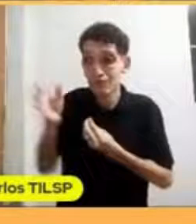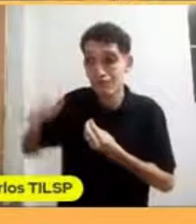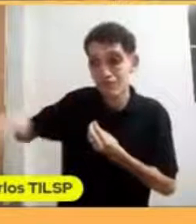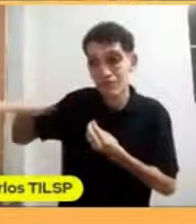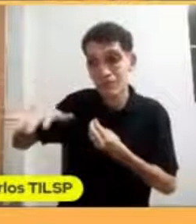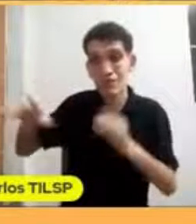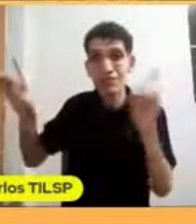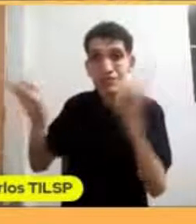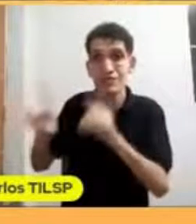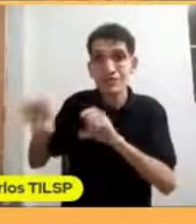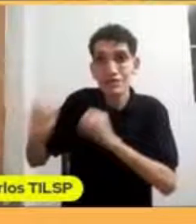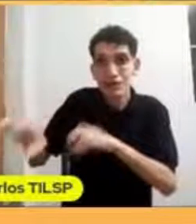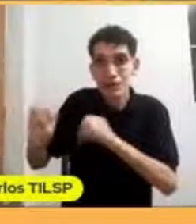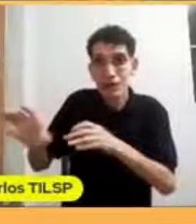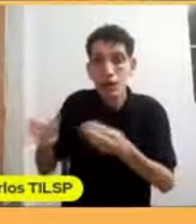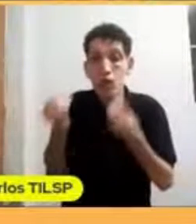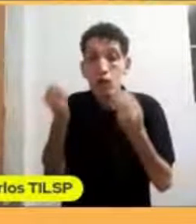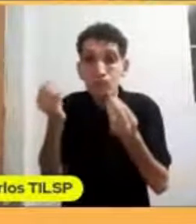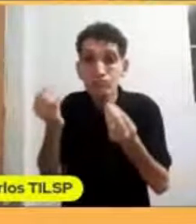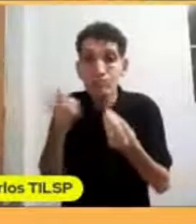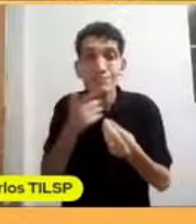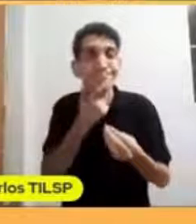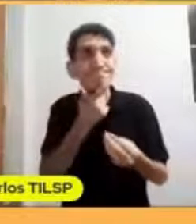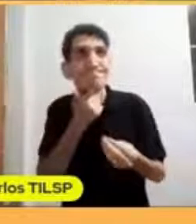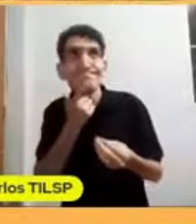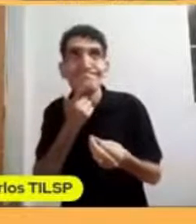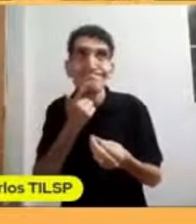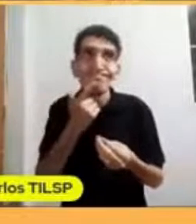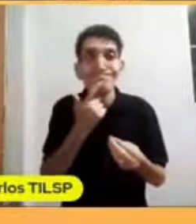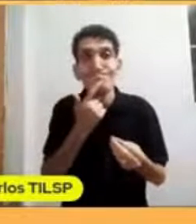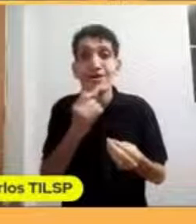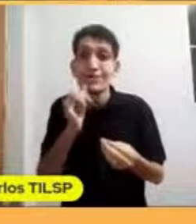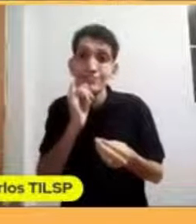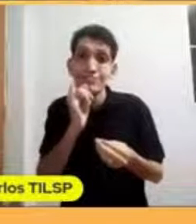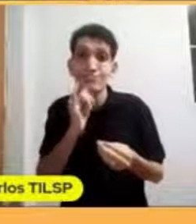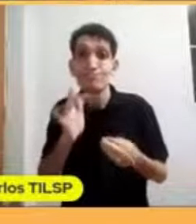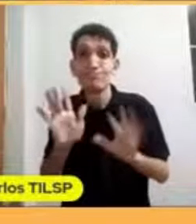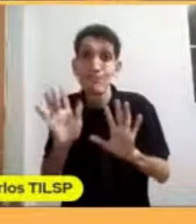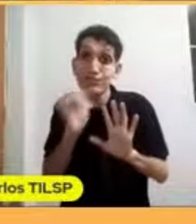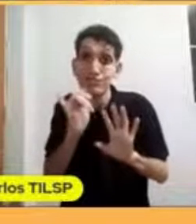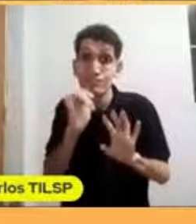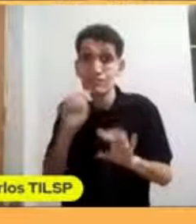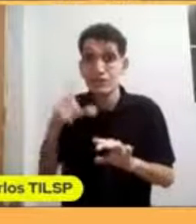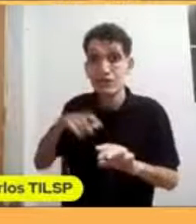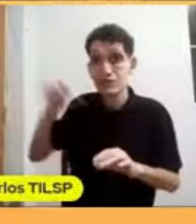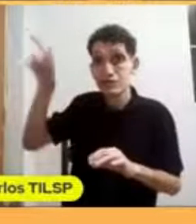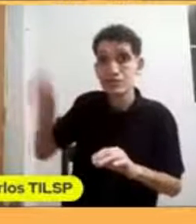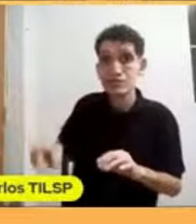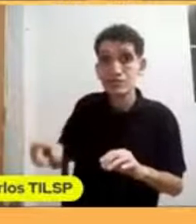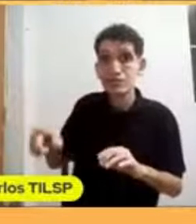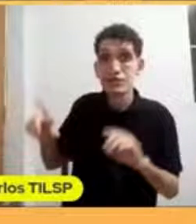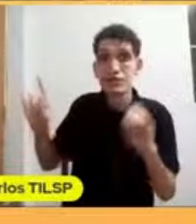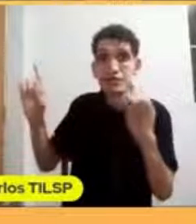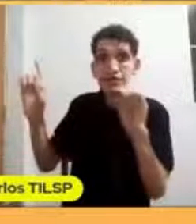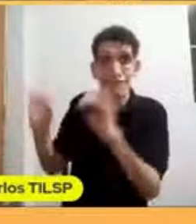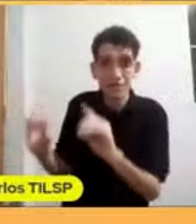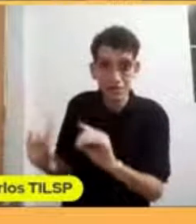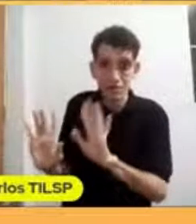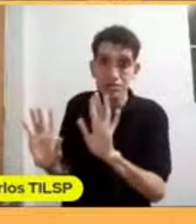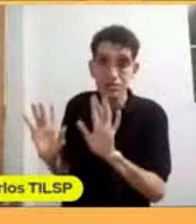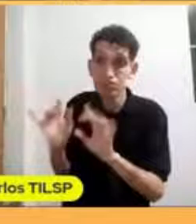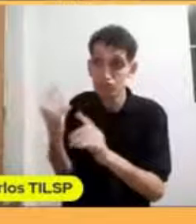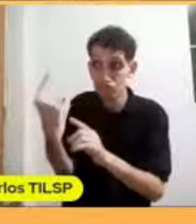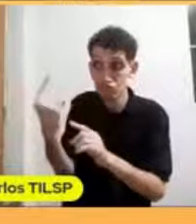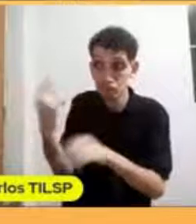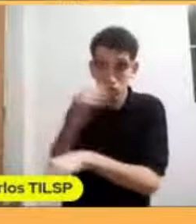da tecnologia. Só que muitas vezes a pessoa ela tinha, né, uma limitação específica,